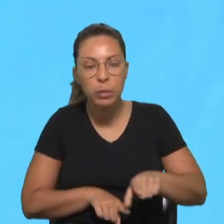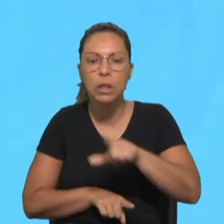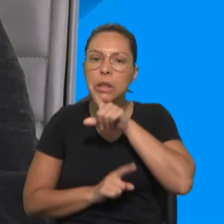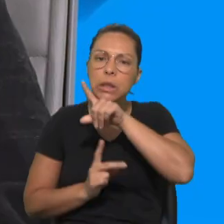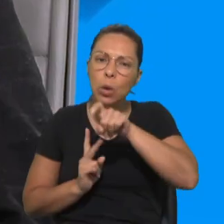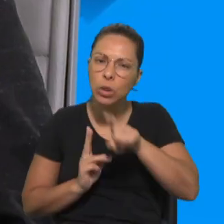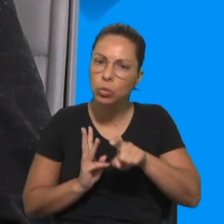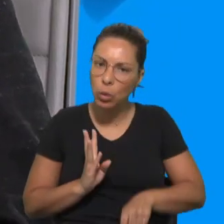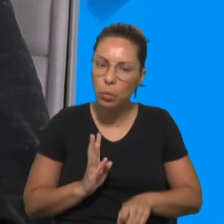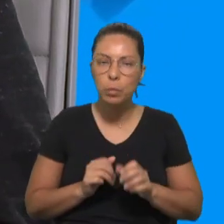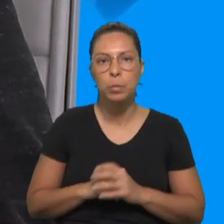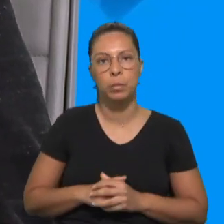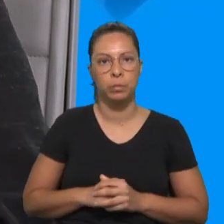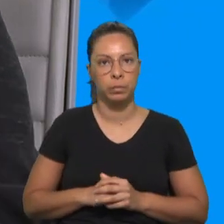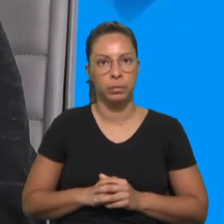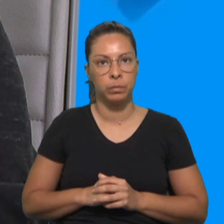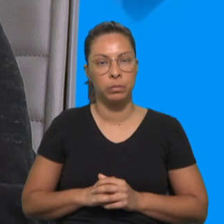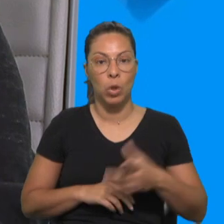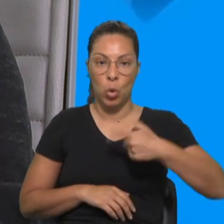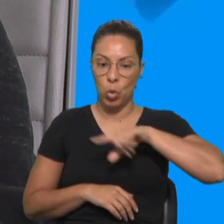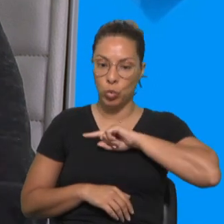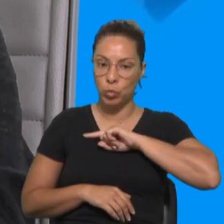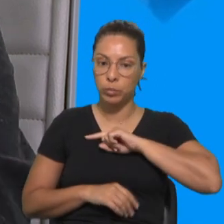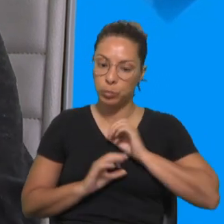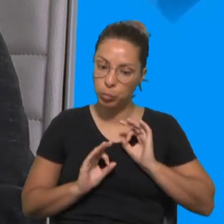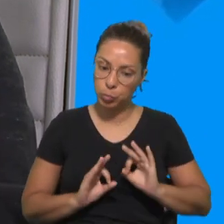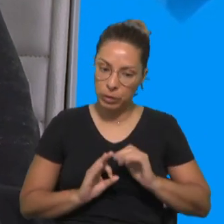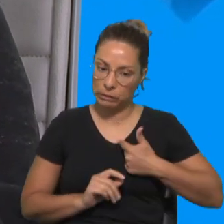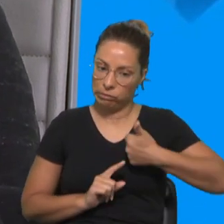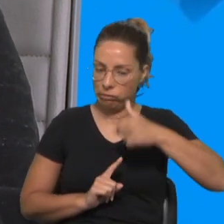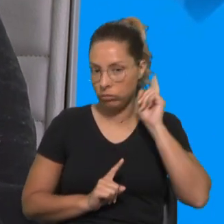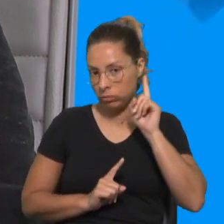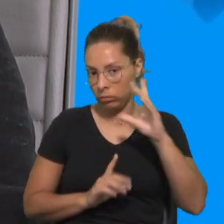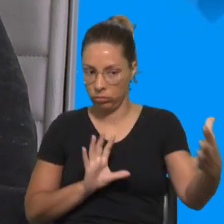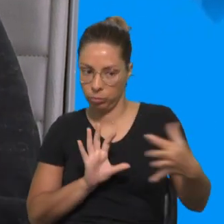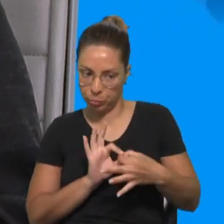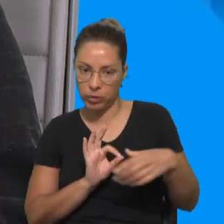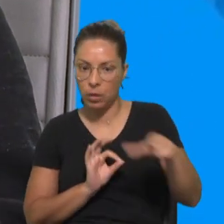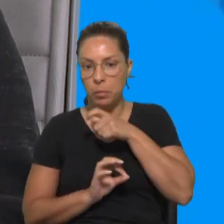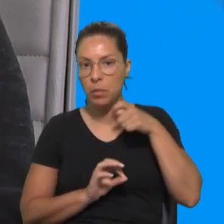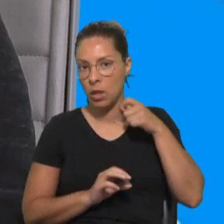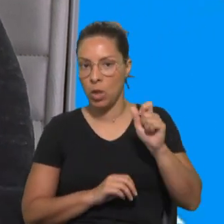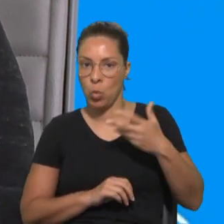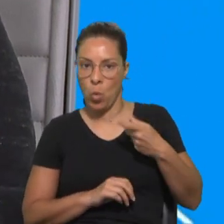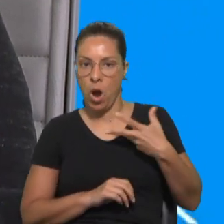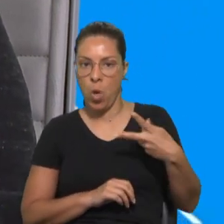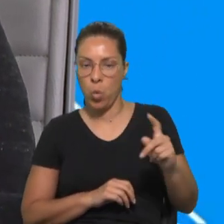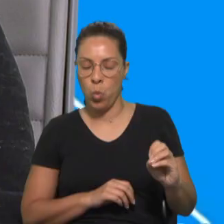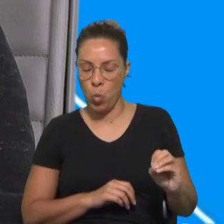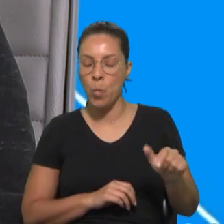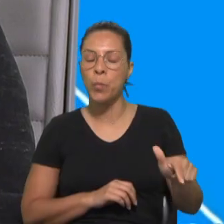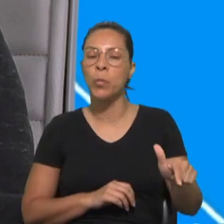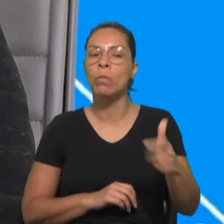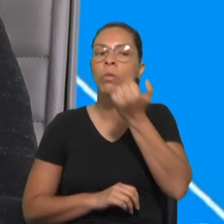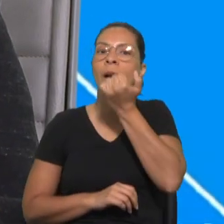também? Nós quisemos, fundamentalmente, em colaboração com o Padre Eduardo, que realmente ficou muito contente de